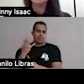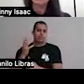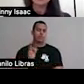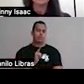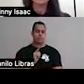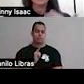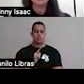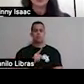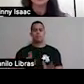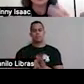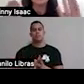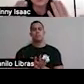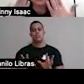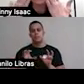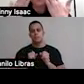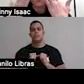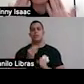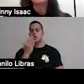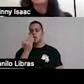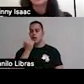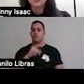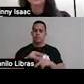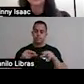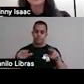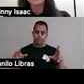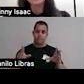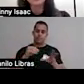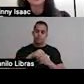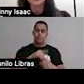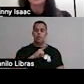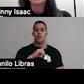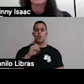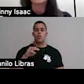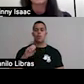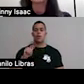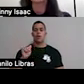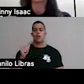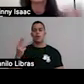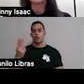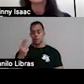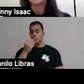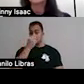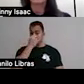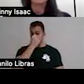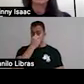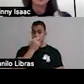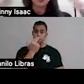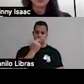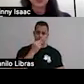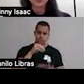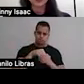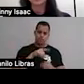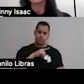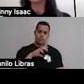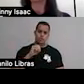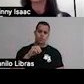da absorção, né, da ingesta de alimentos com ricos em ômega 3. Então, essa dieta rica em ômega 3, né, mais